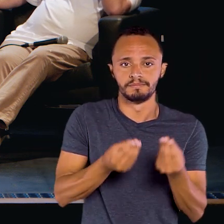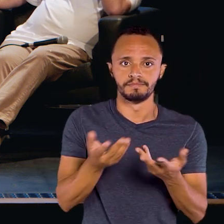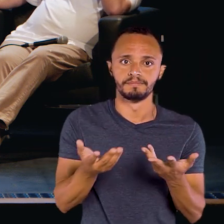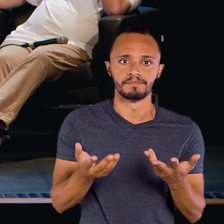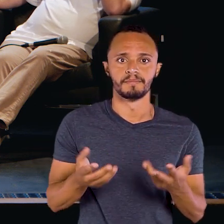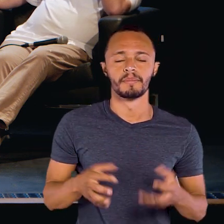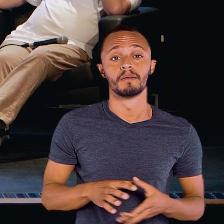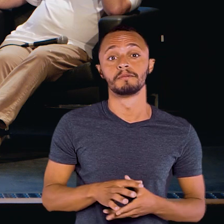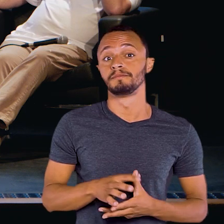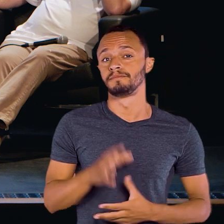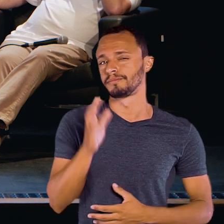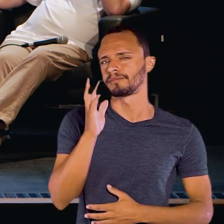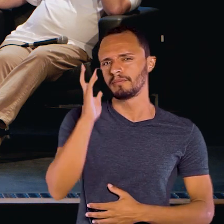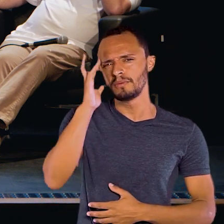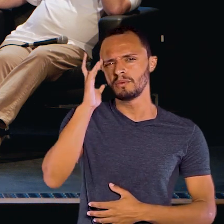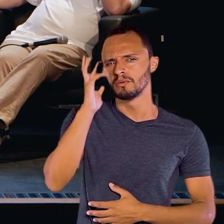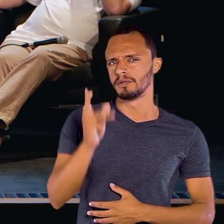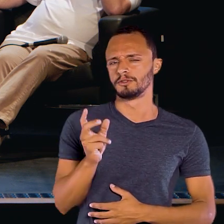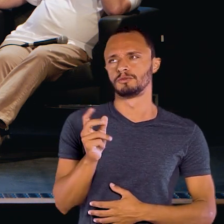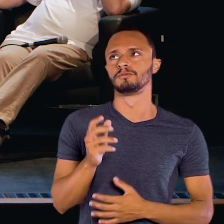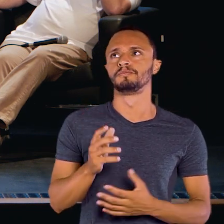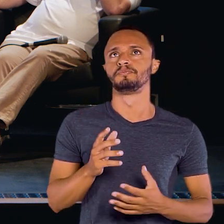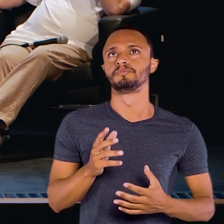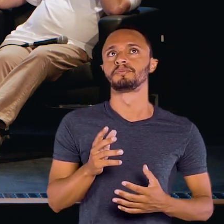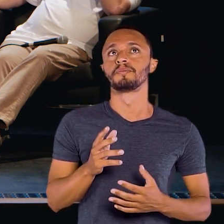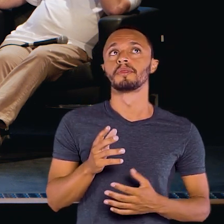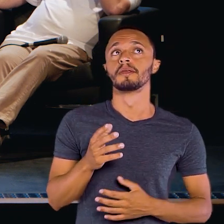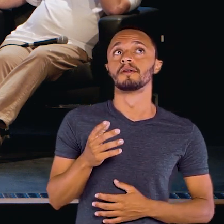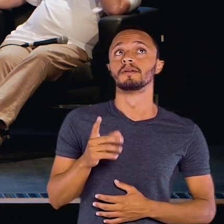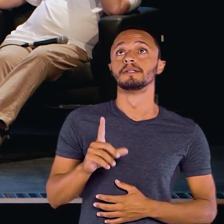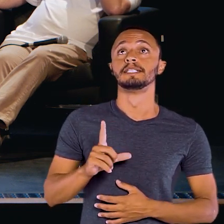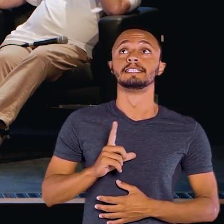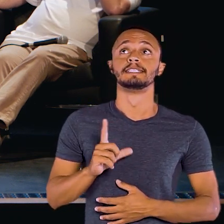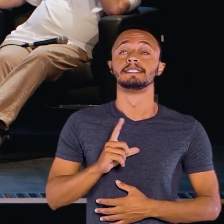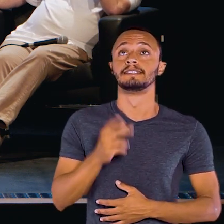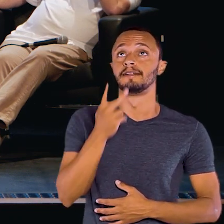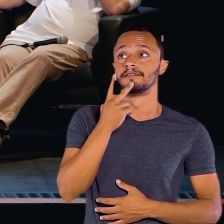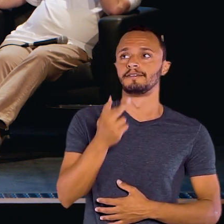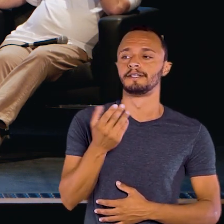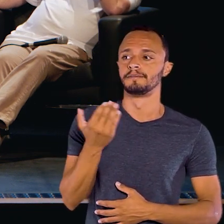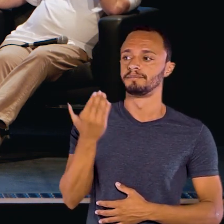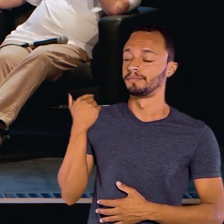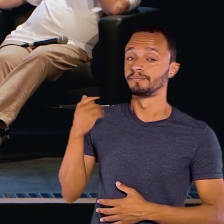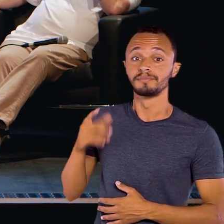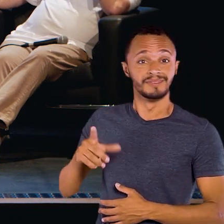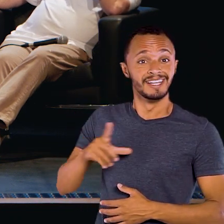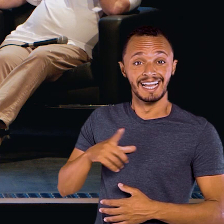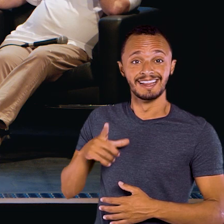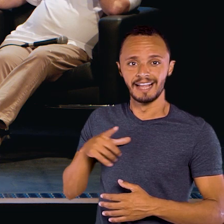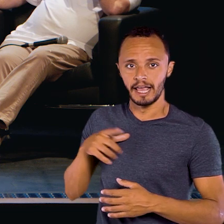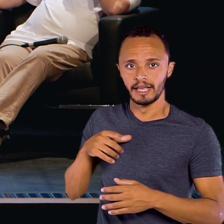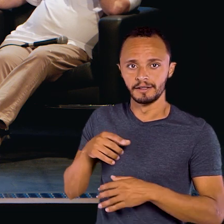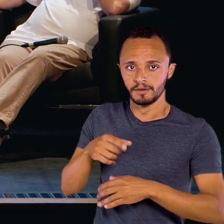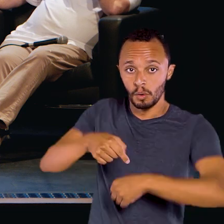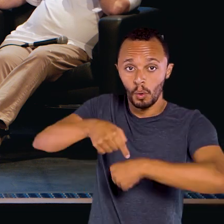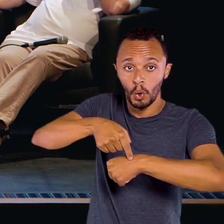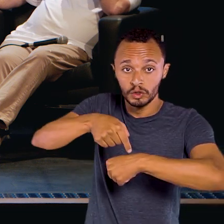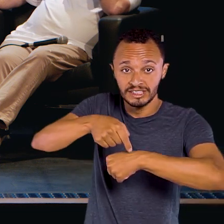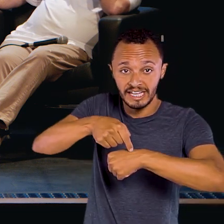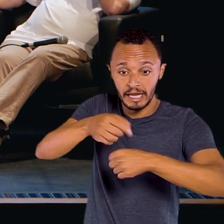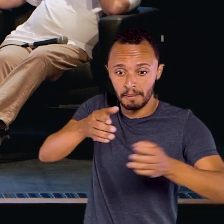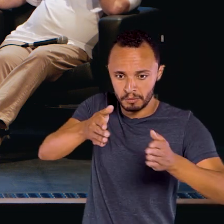a senhora estava falando, né, ainda há pouco, né, lá atrás, se tem uma cronologia para ler esses livros. Eu acho que não